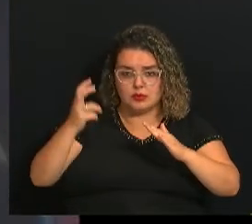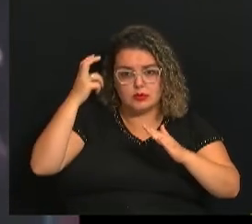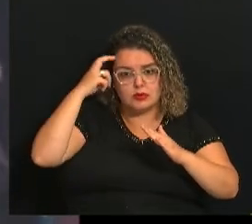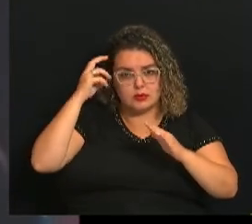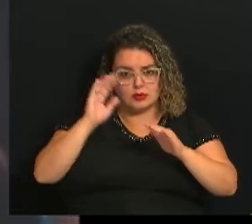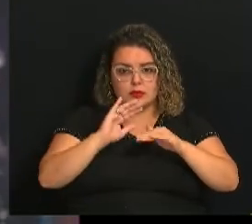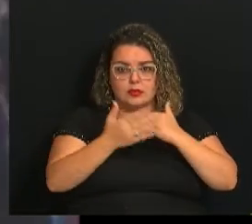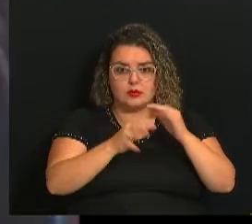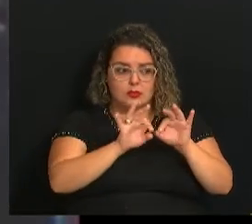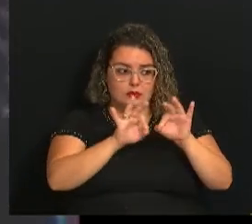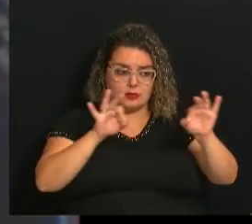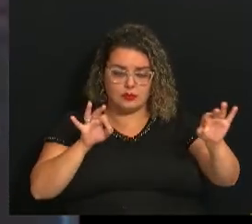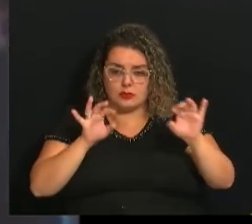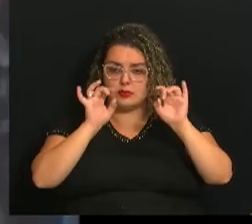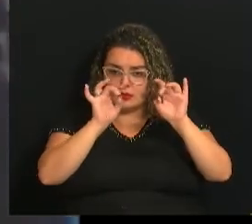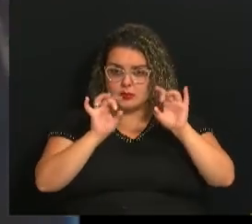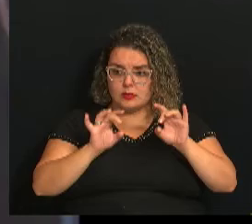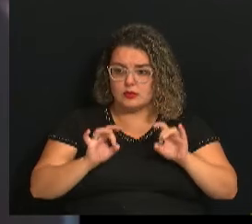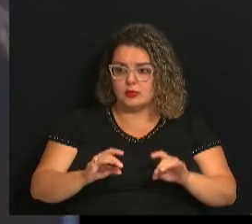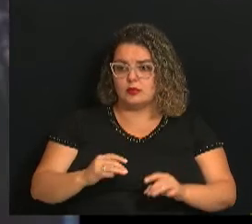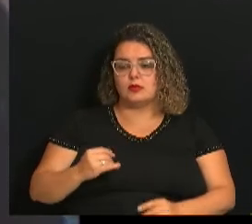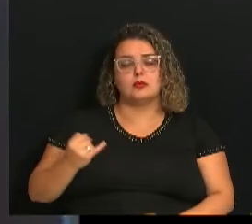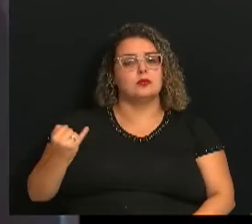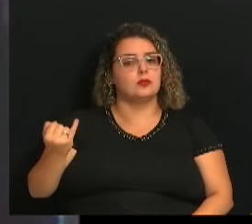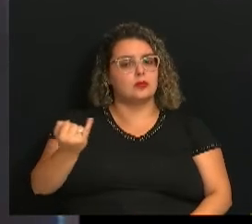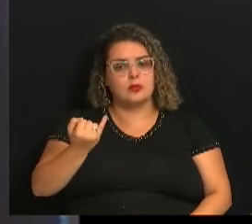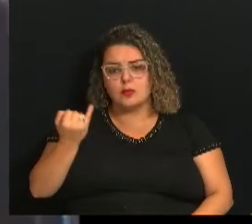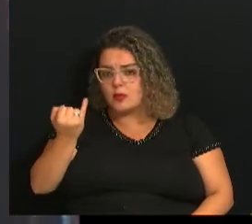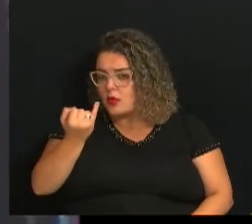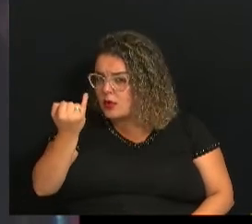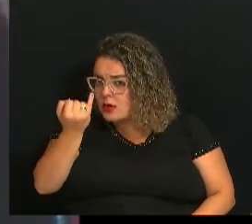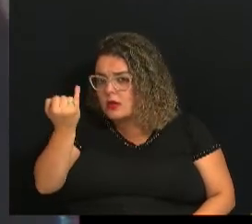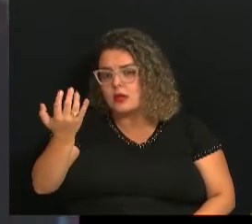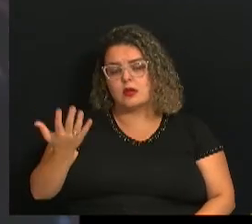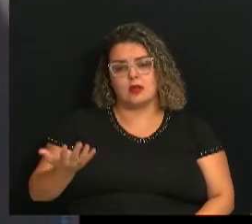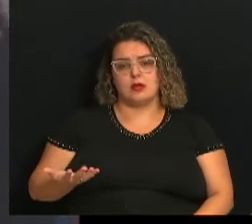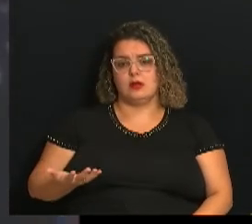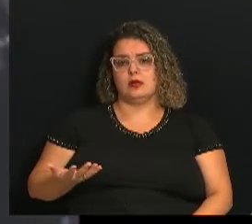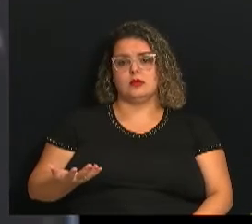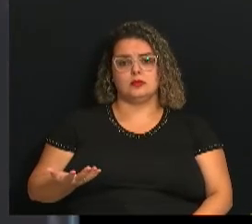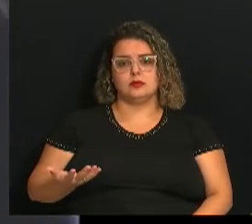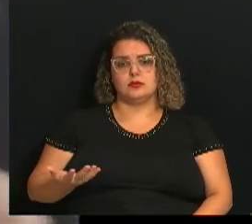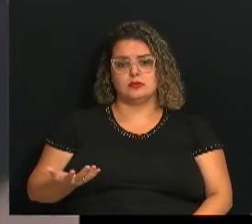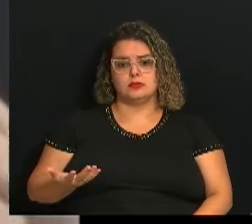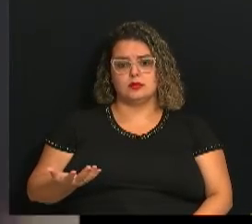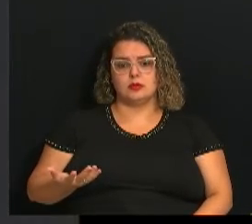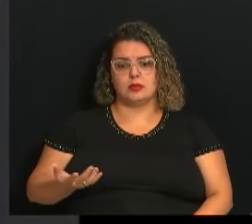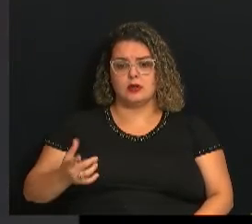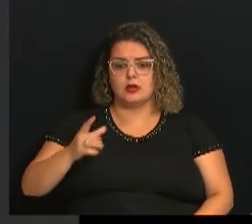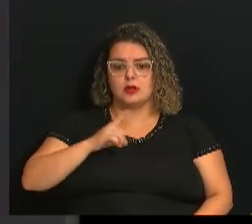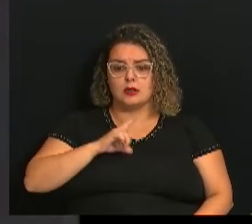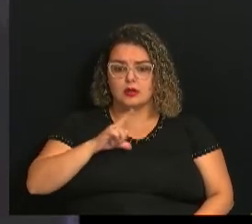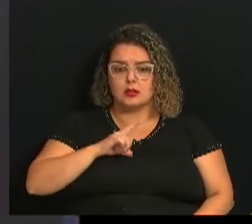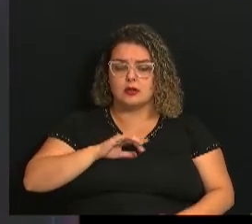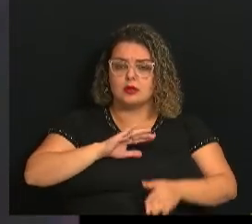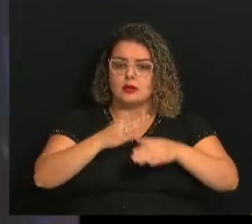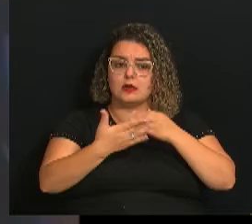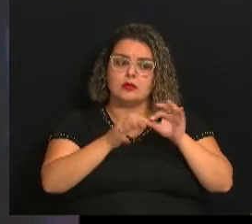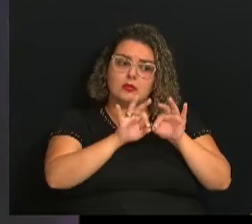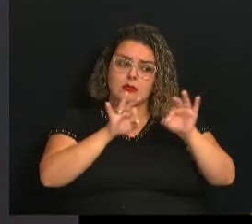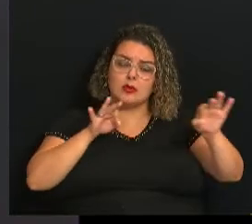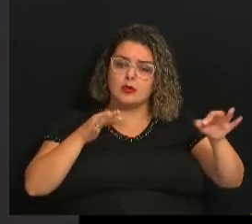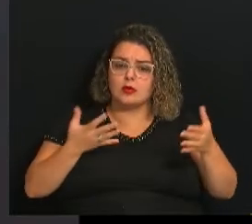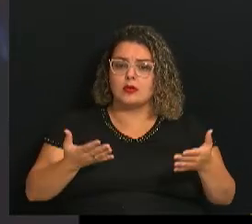em especial, eles são muito importantes. É muito importante que tenha na periferia de Campinas casas